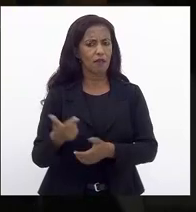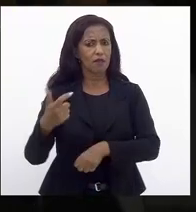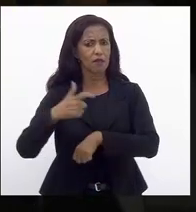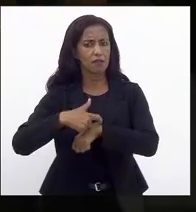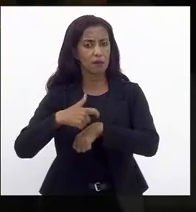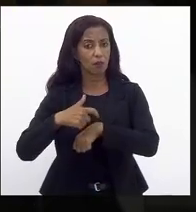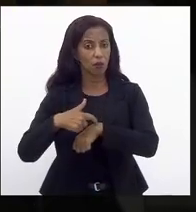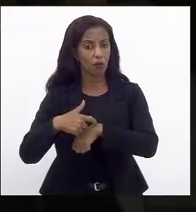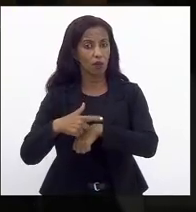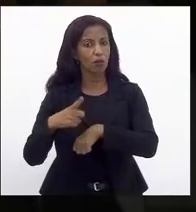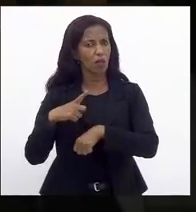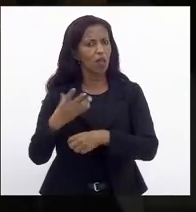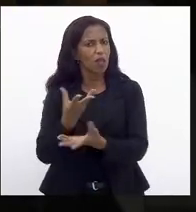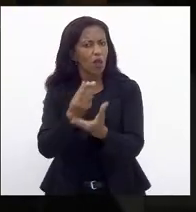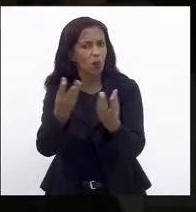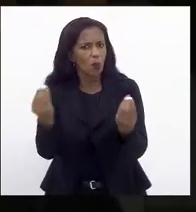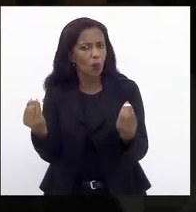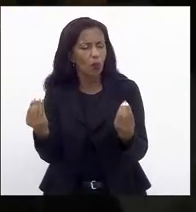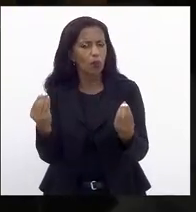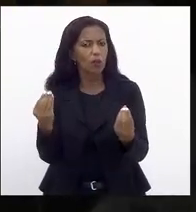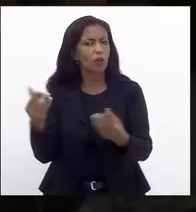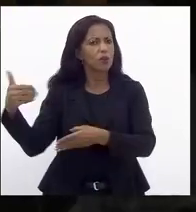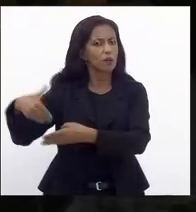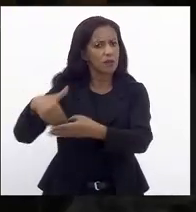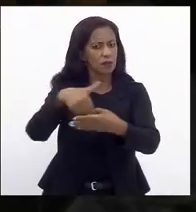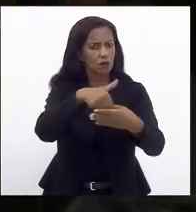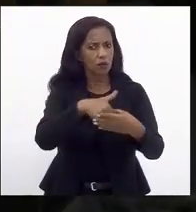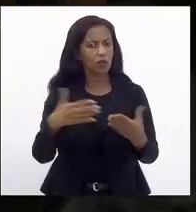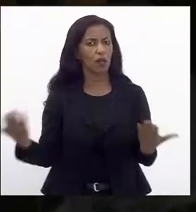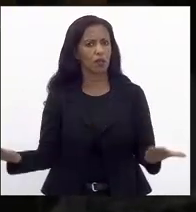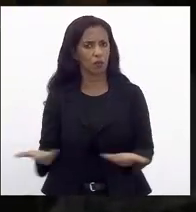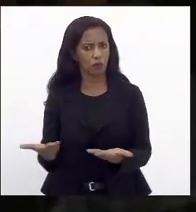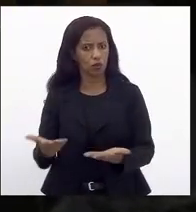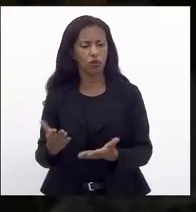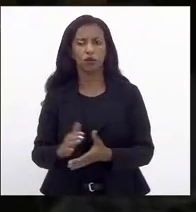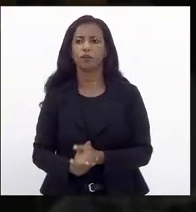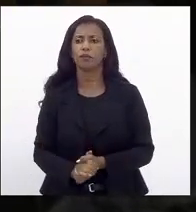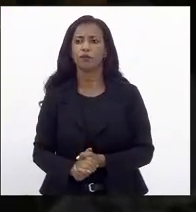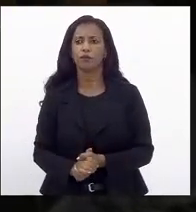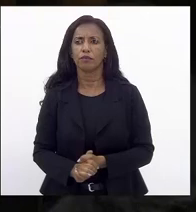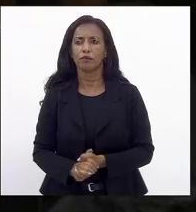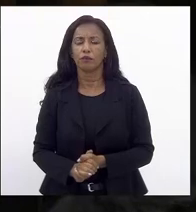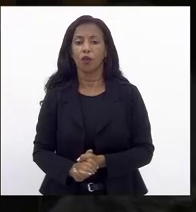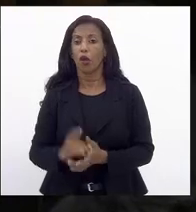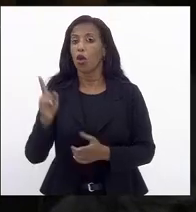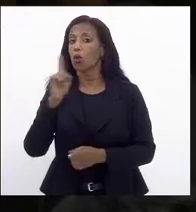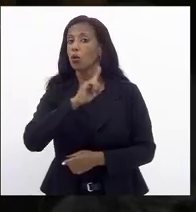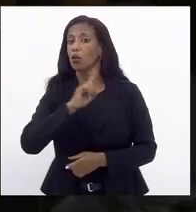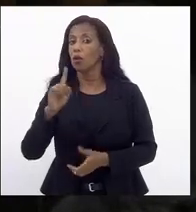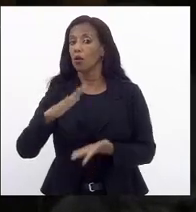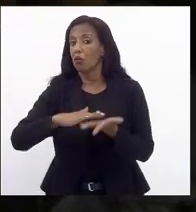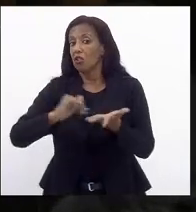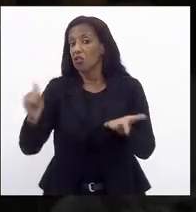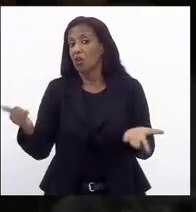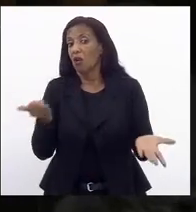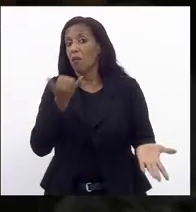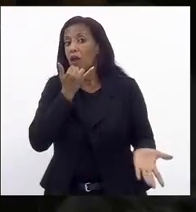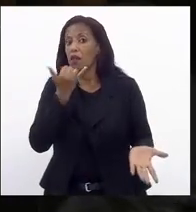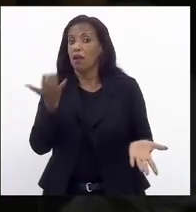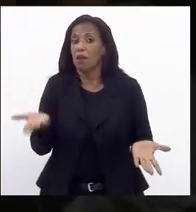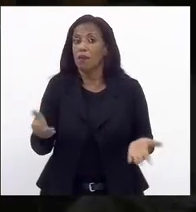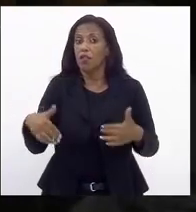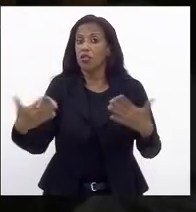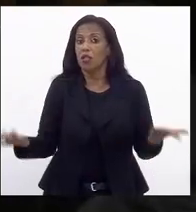que ainda temos muitas matérias para ser votada para serem votadas nós não retiramos Mas de repente quem sabe